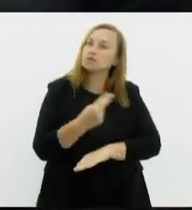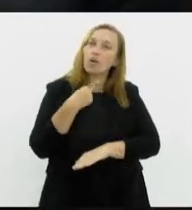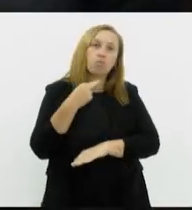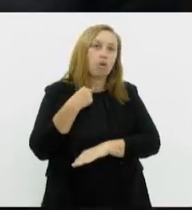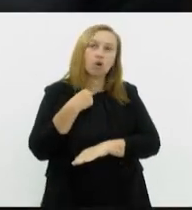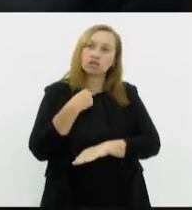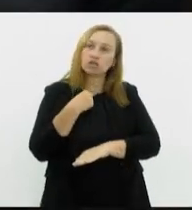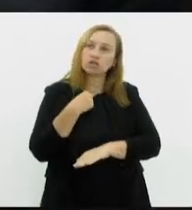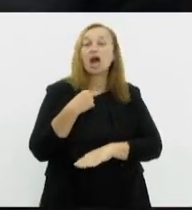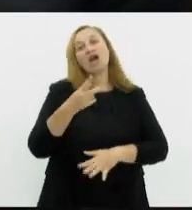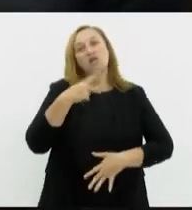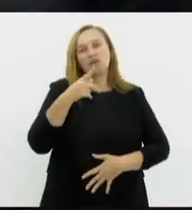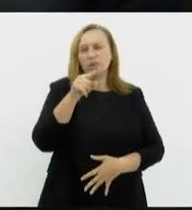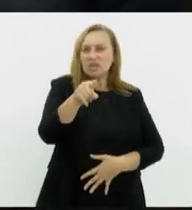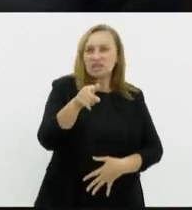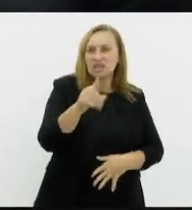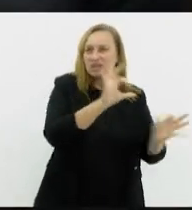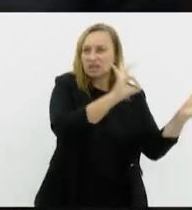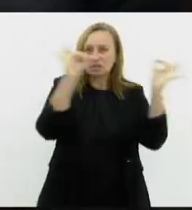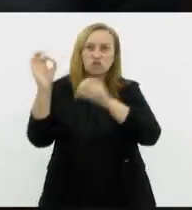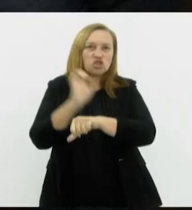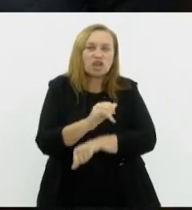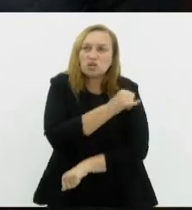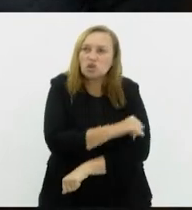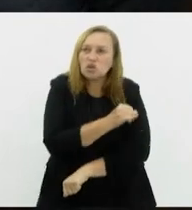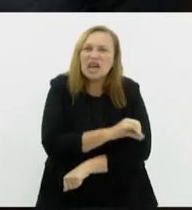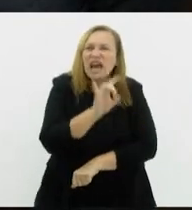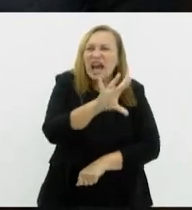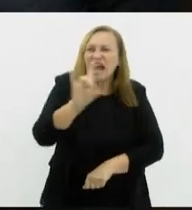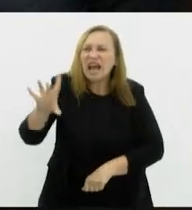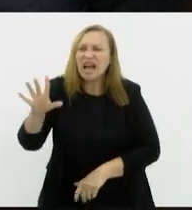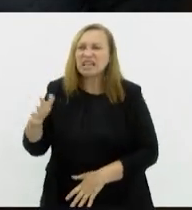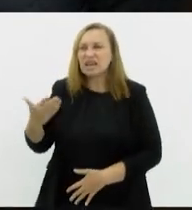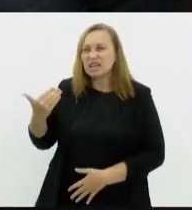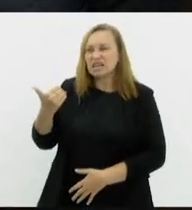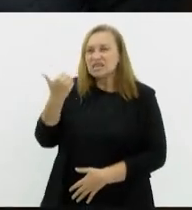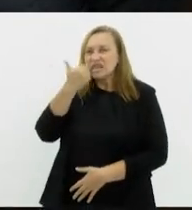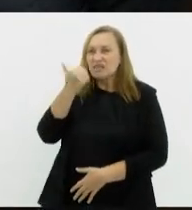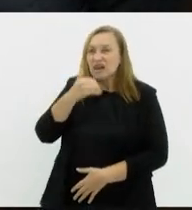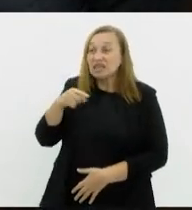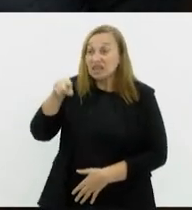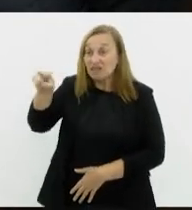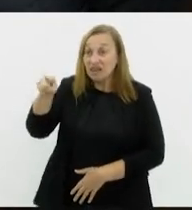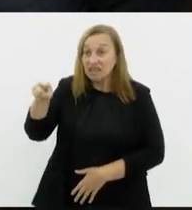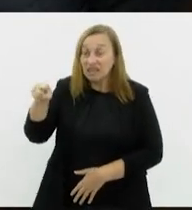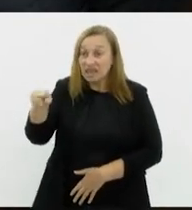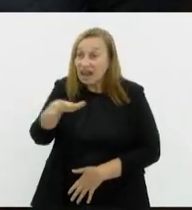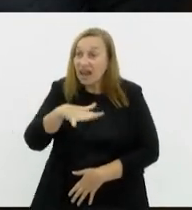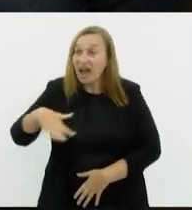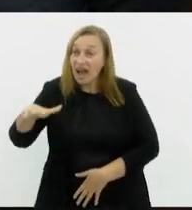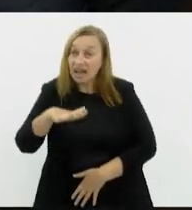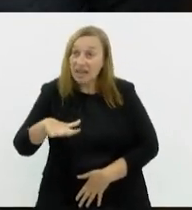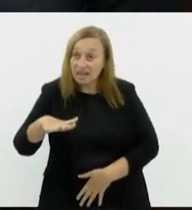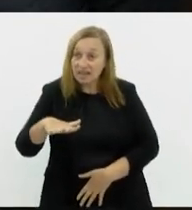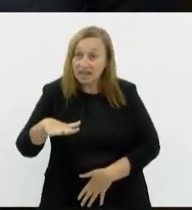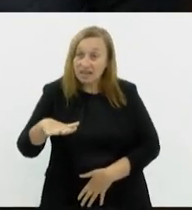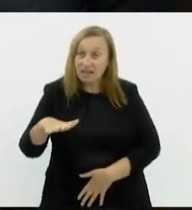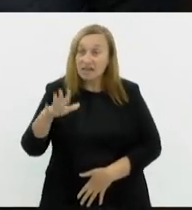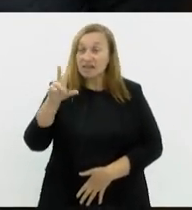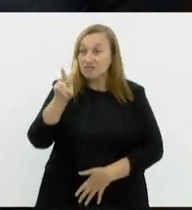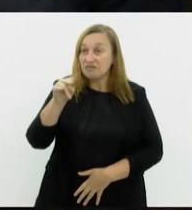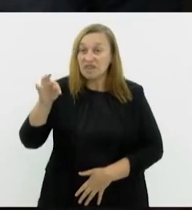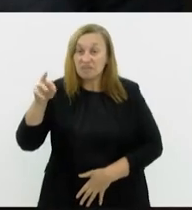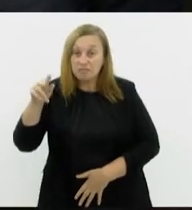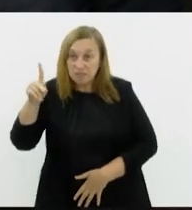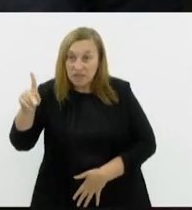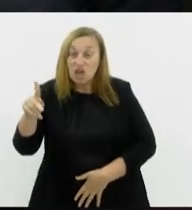que aí eu me dirijo a você, cidadão do Rio de Janeiro. Cada malandro que estava ali naquela área VIP, e aqui eu não tenho malandro de estimação, não.